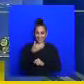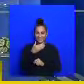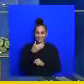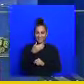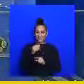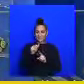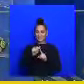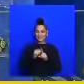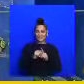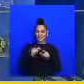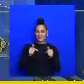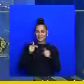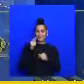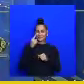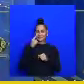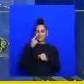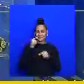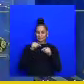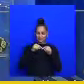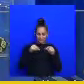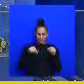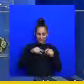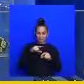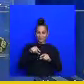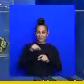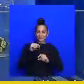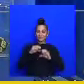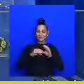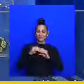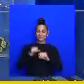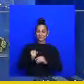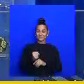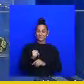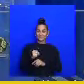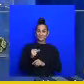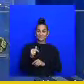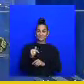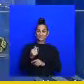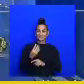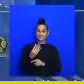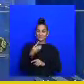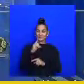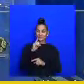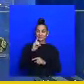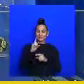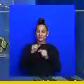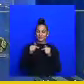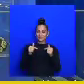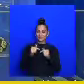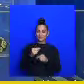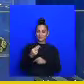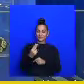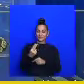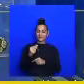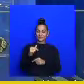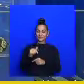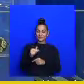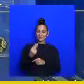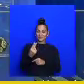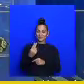da sorte. Vamos conferir as dezenas sorteadas no concurso 874 do dia de sorte.